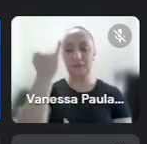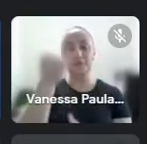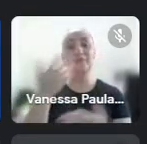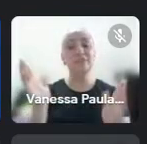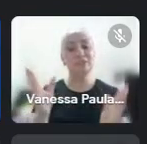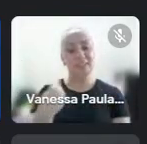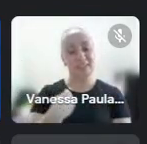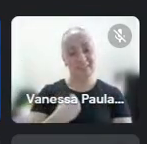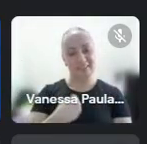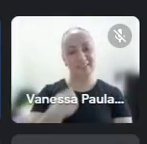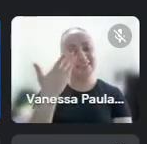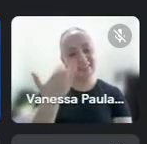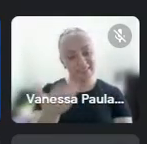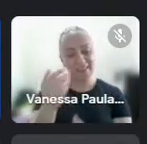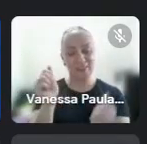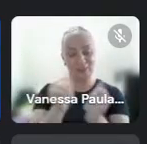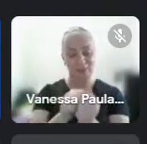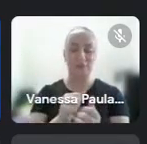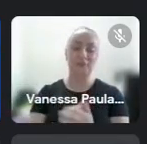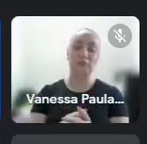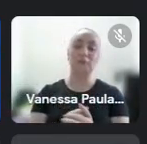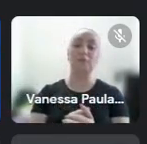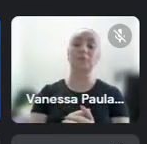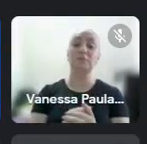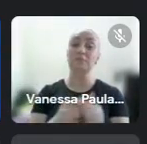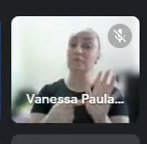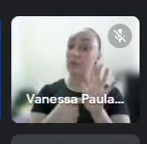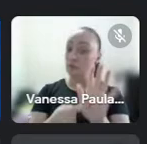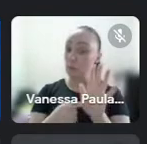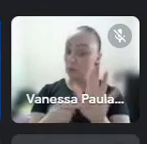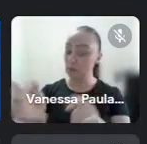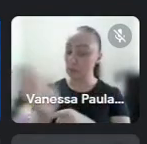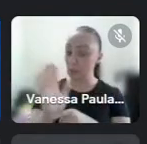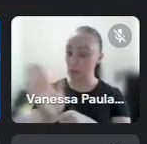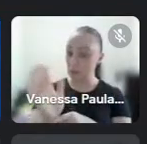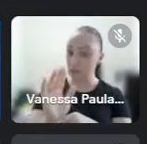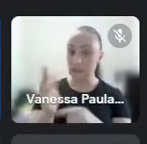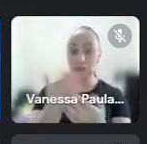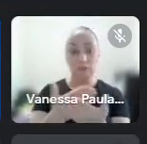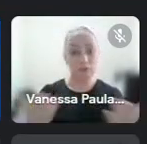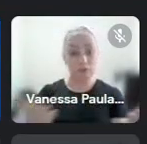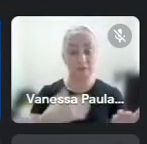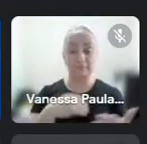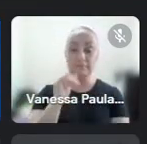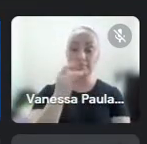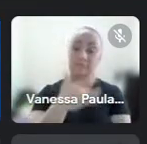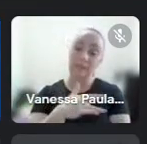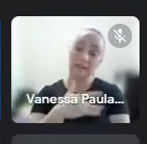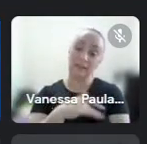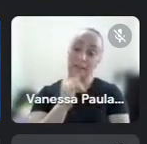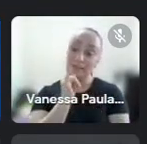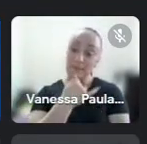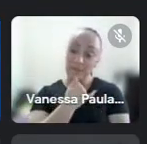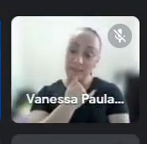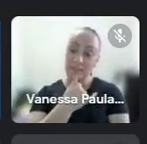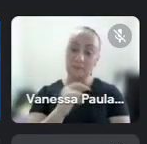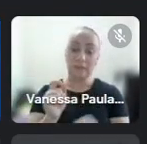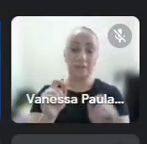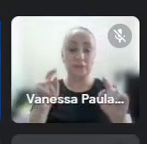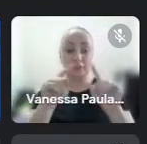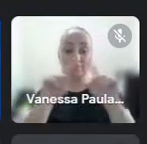viu? Então, a gente vai passar um vídeo. Meninos, olha, infelizmente saiu do